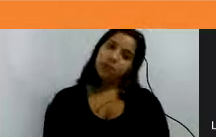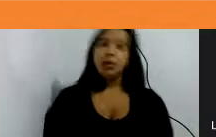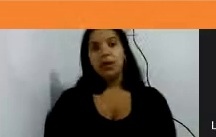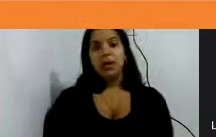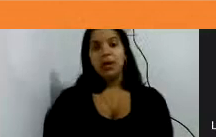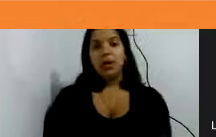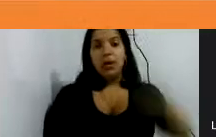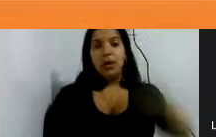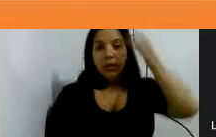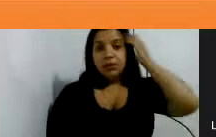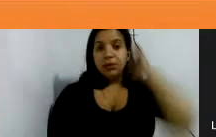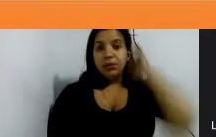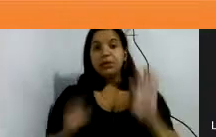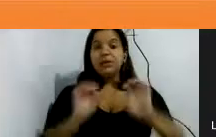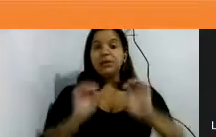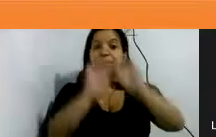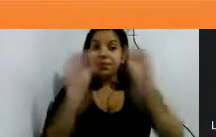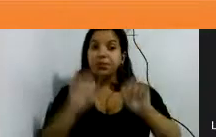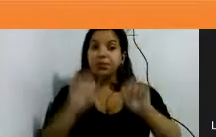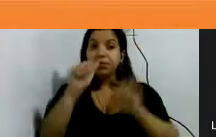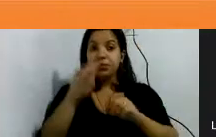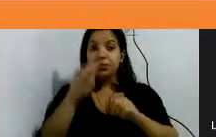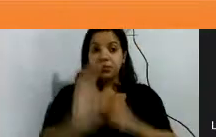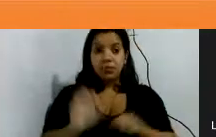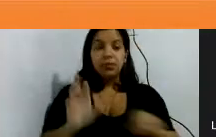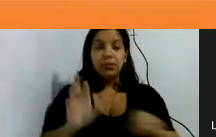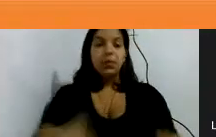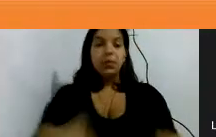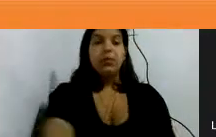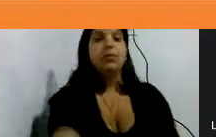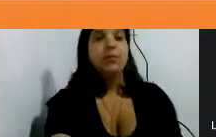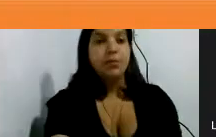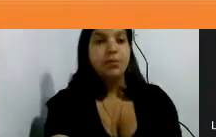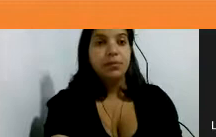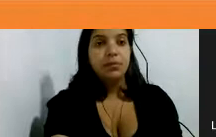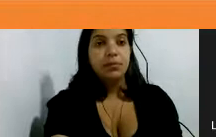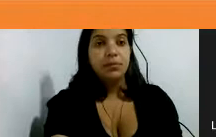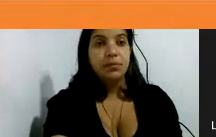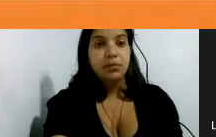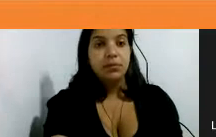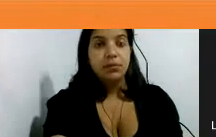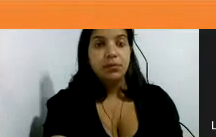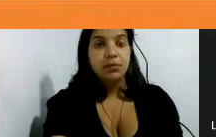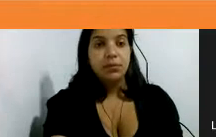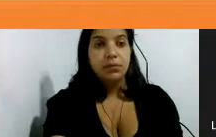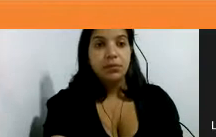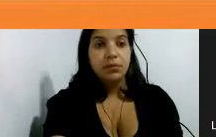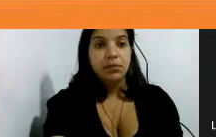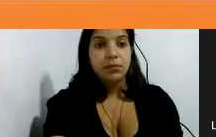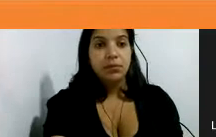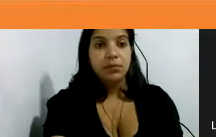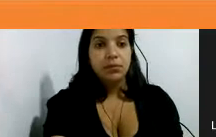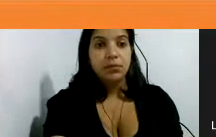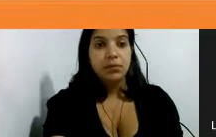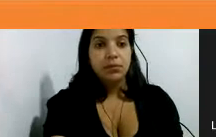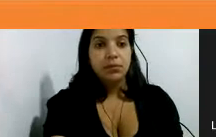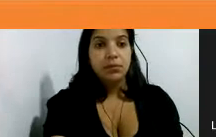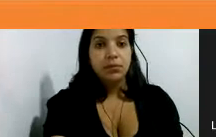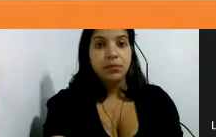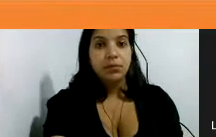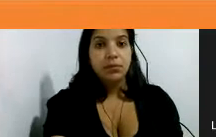Então, os antígenos do sistema ABO, eles são restritos à membrana da hemácia. Só que eles também